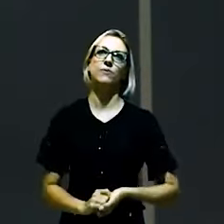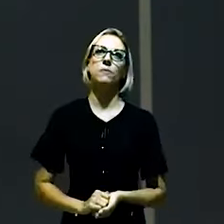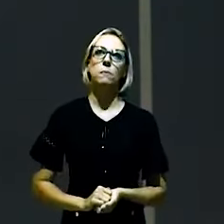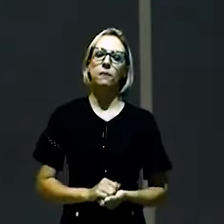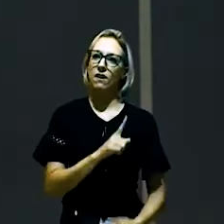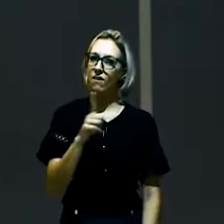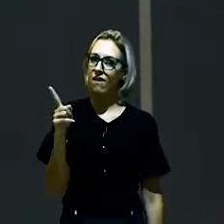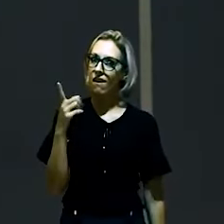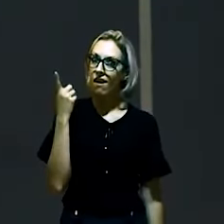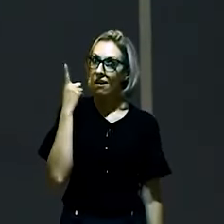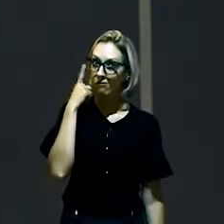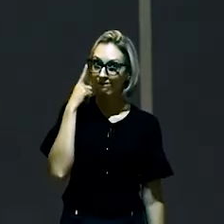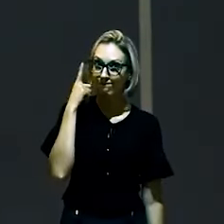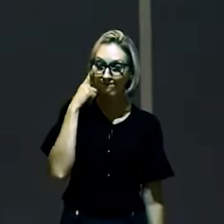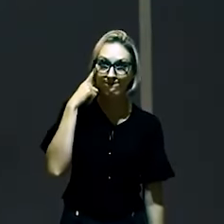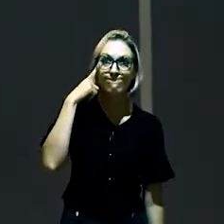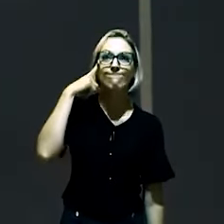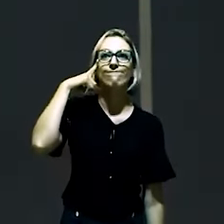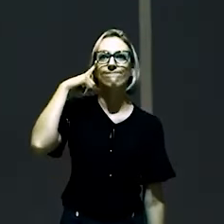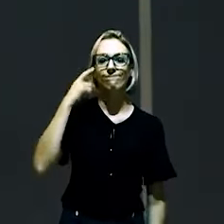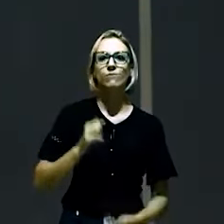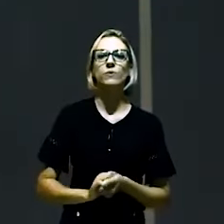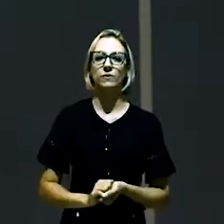Já imaginou? E essa fama